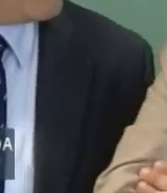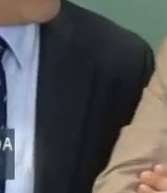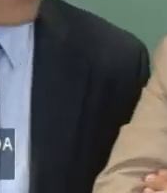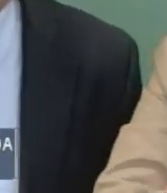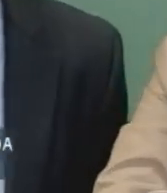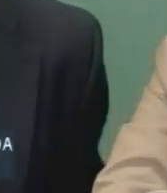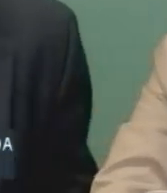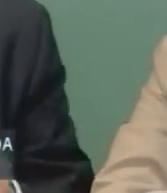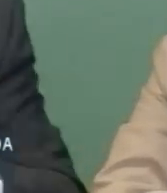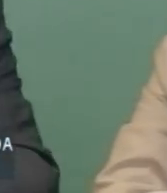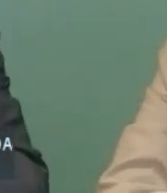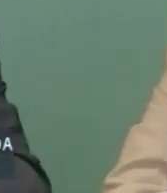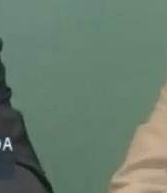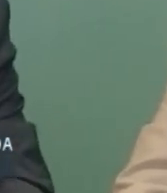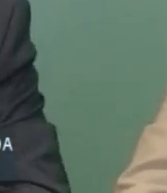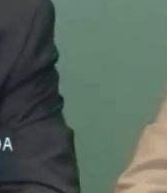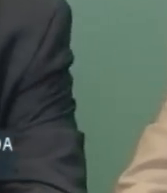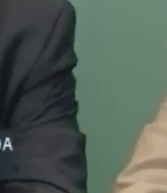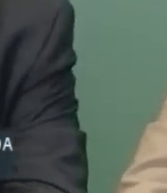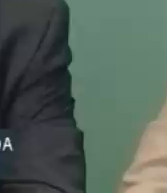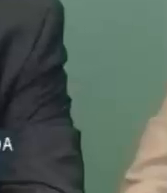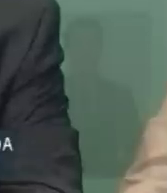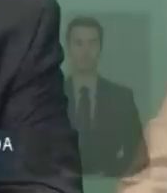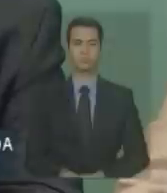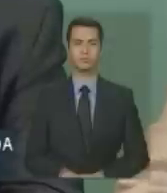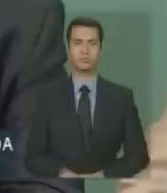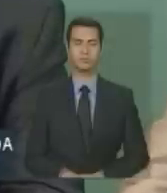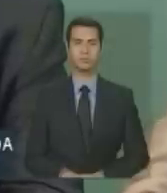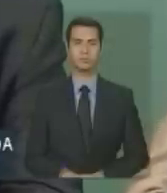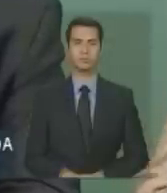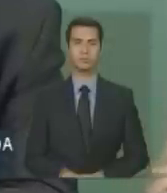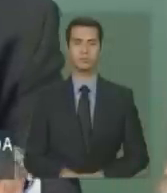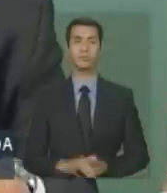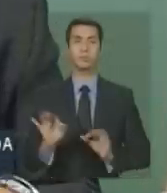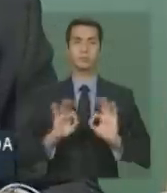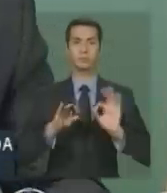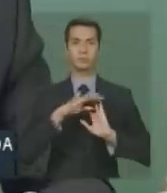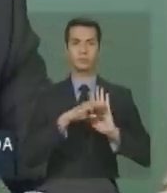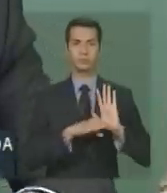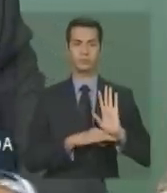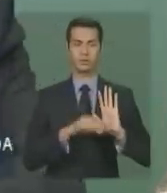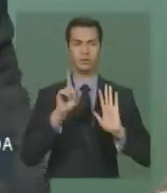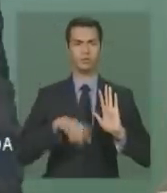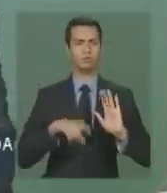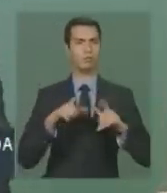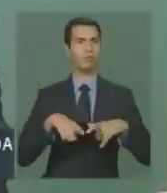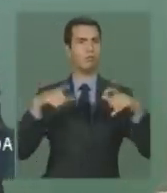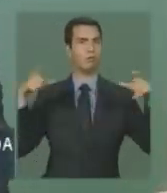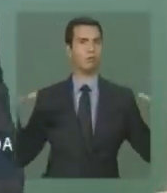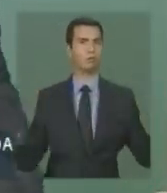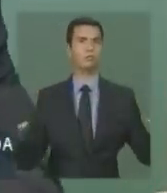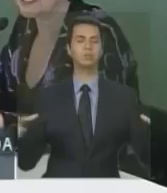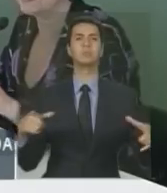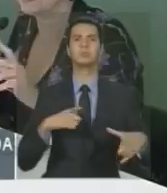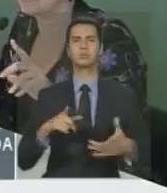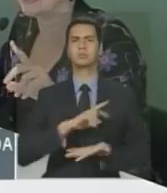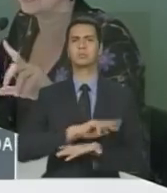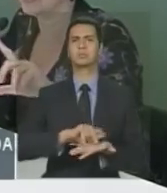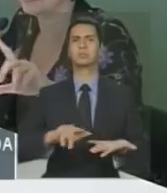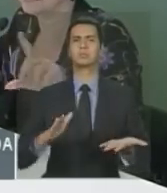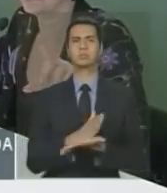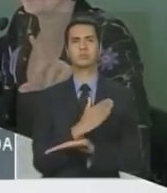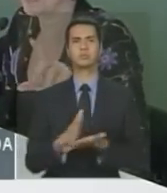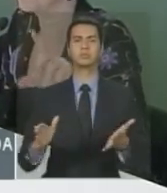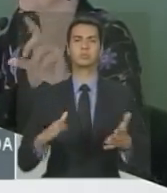eh o plano é um plano como a ministra Rosário disse um plano bastante amplo muitas ações elas são